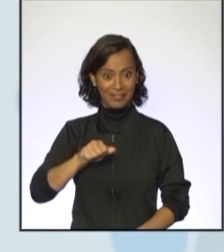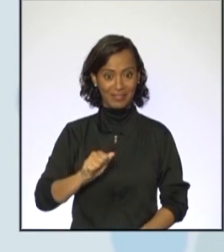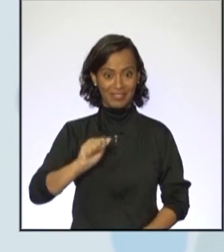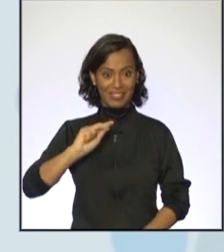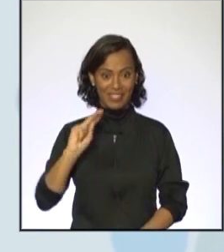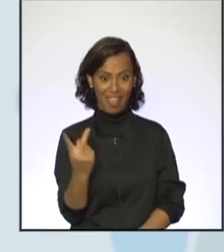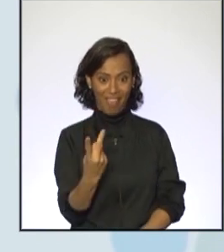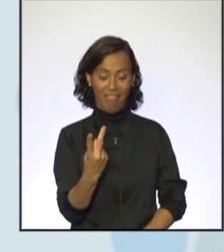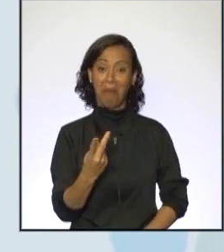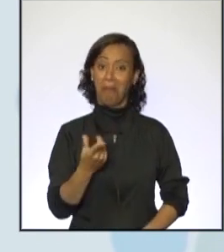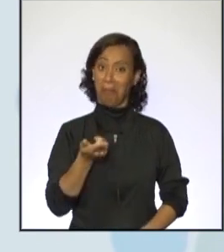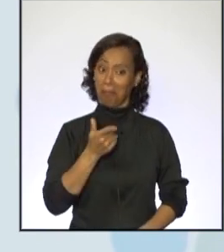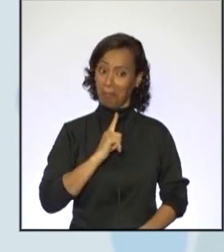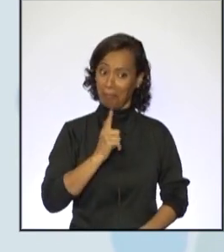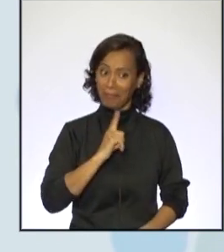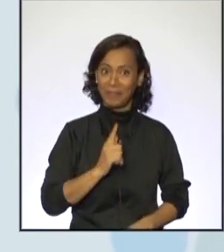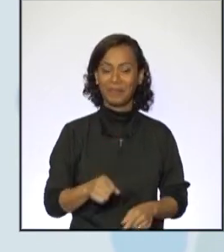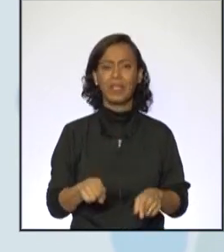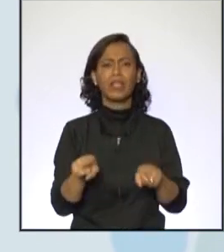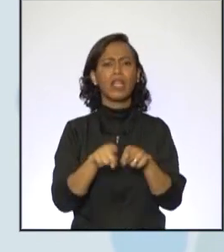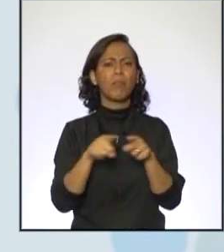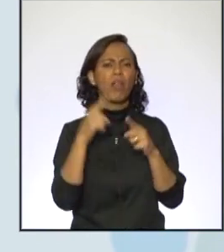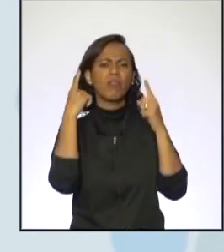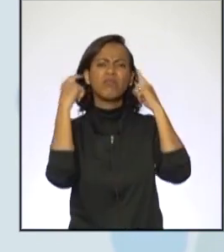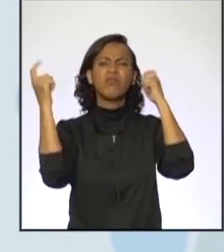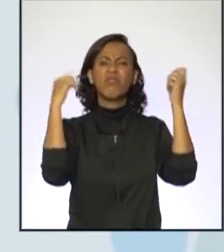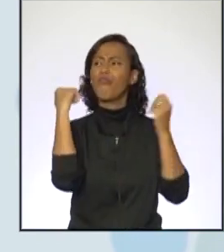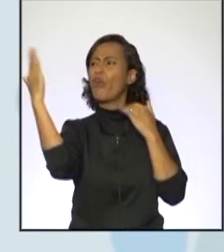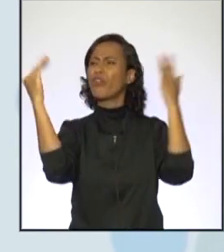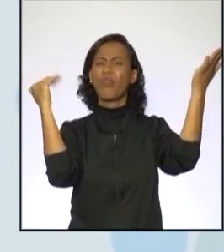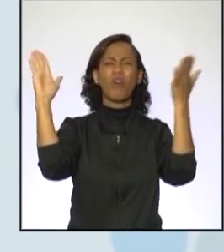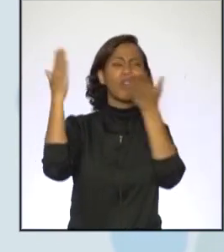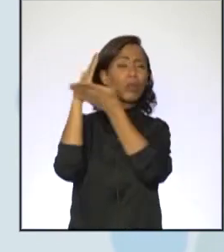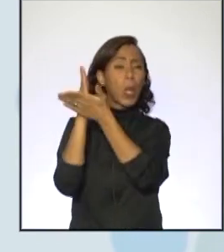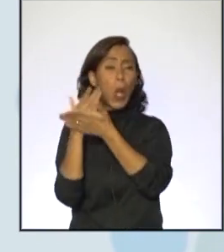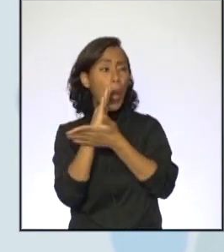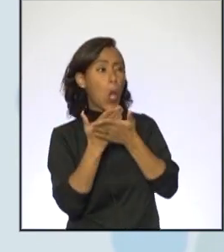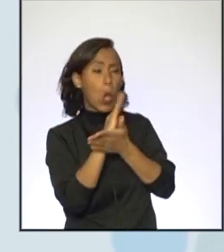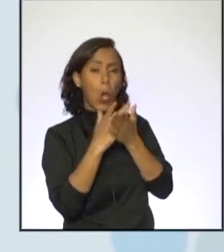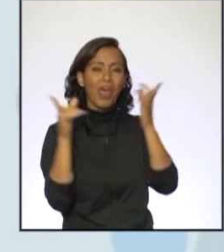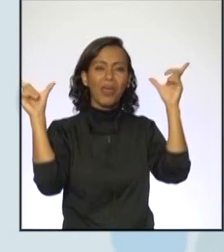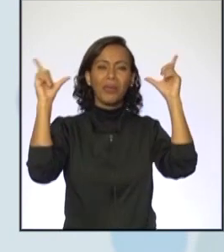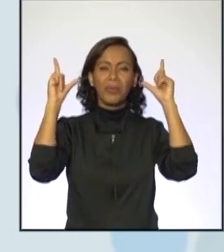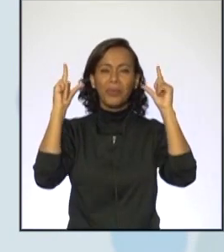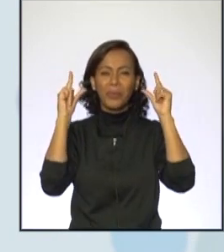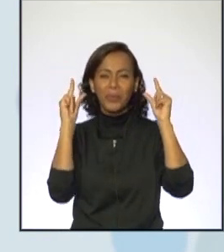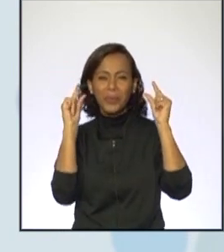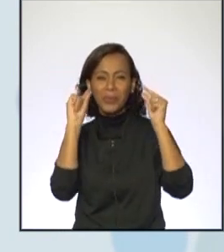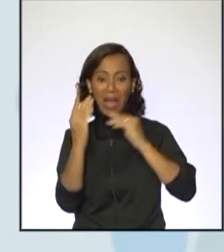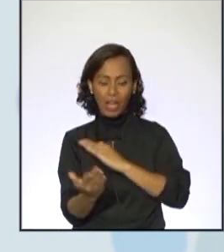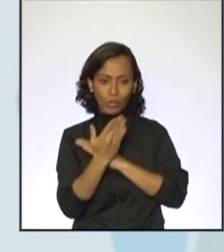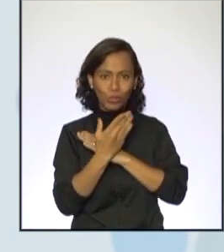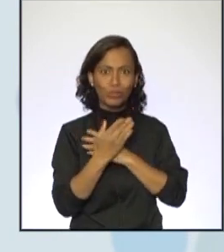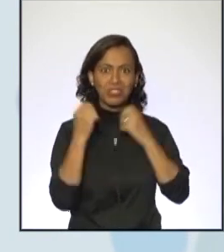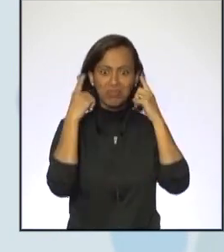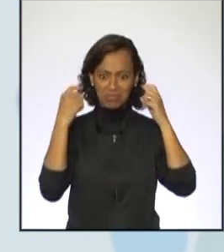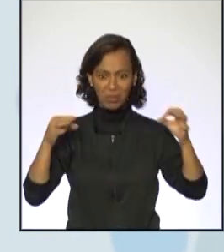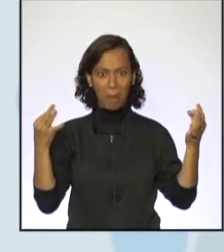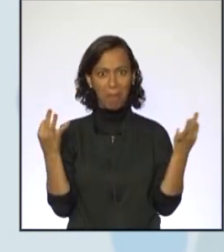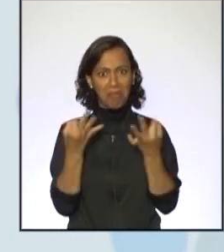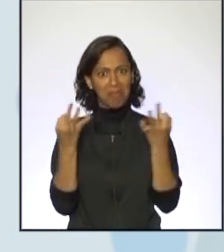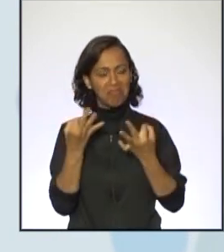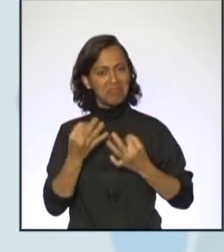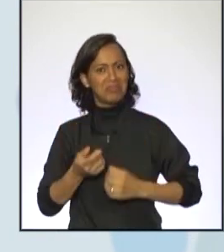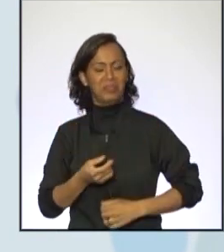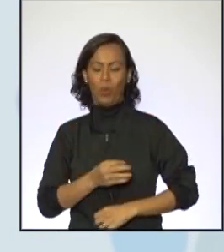Ele reduz os ruídos graves e Agudos. Então, é um fone de ouvido, super olha. fone de